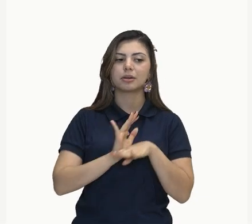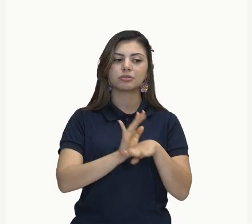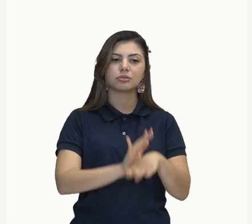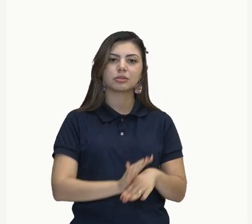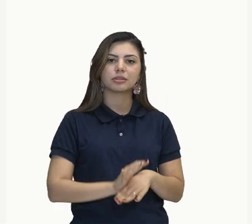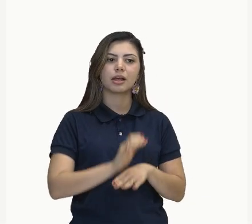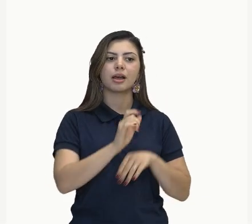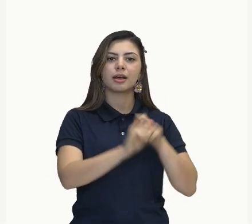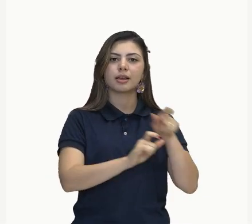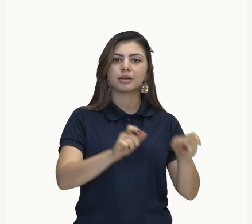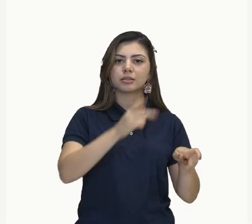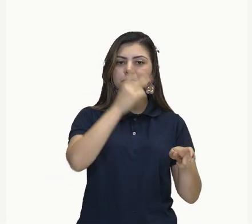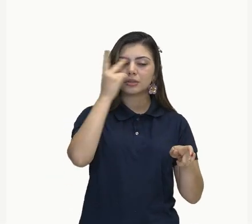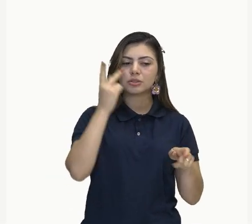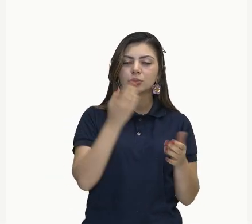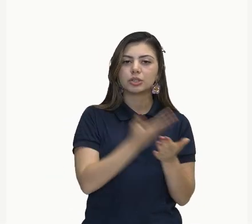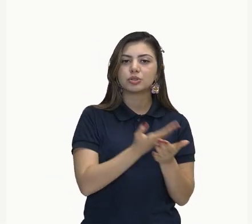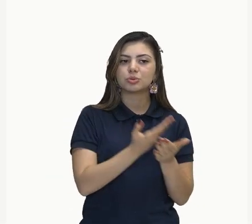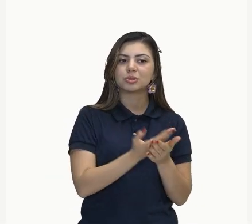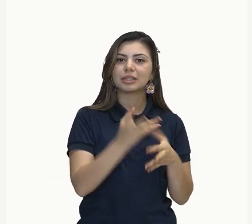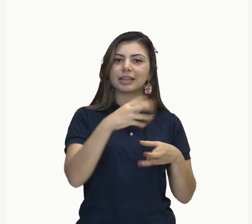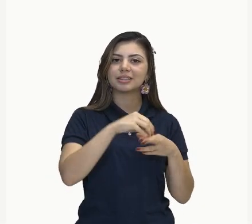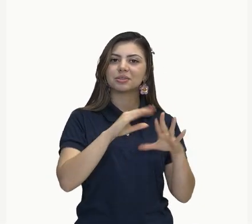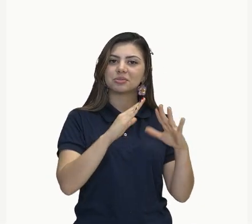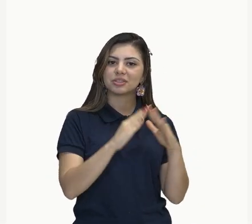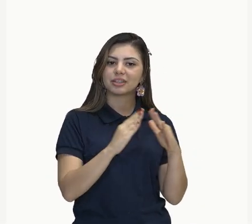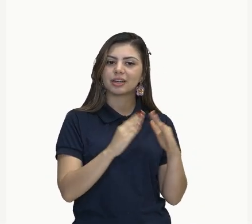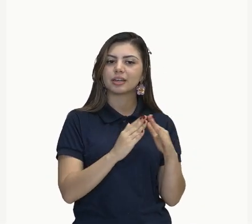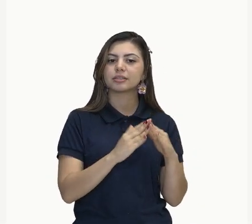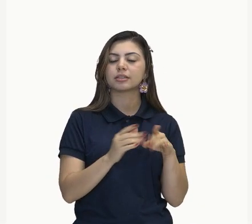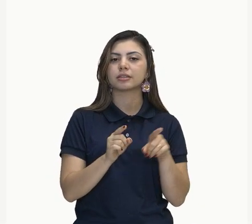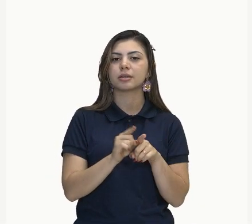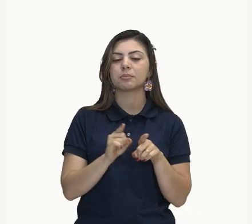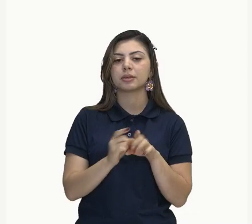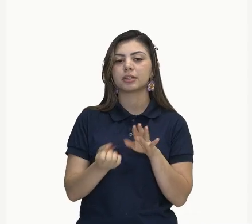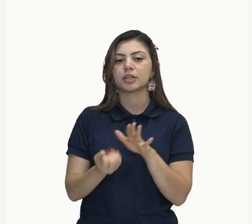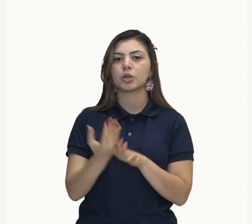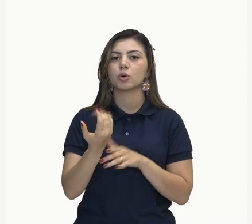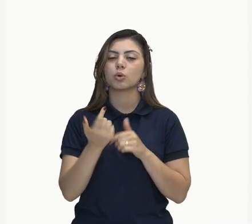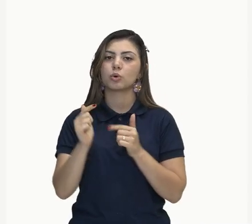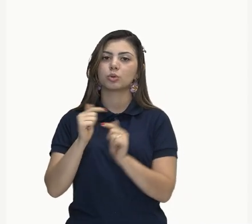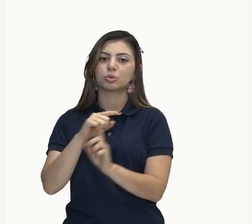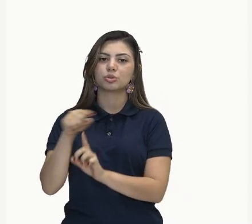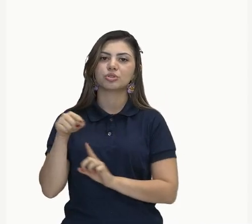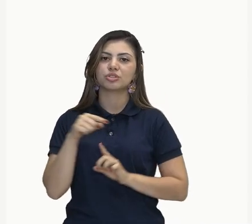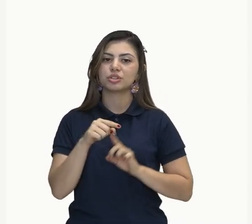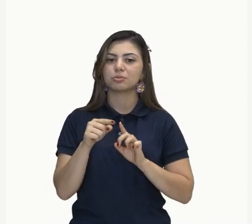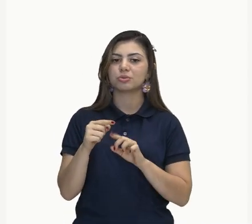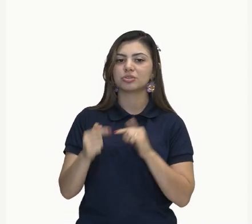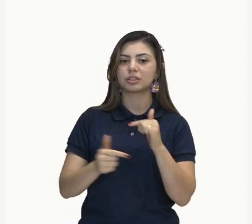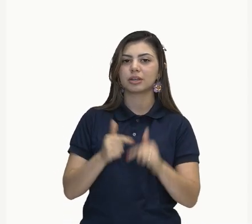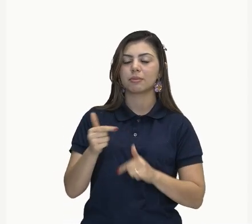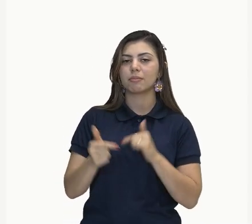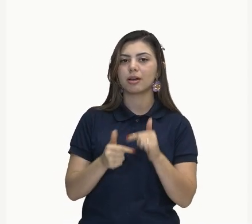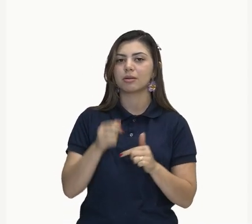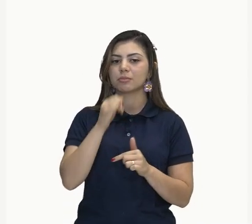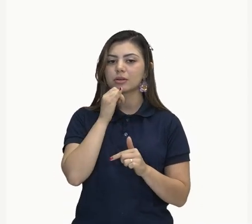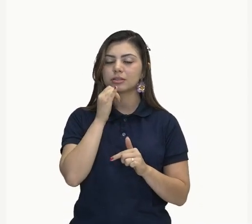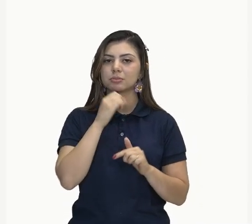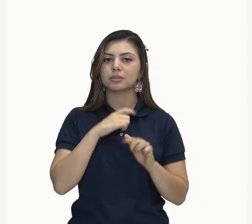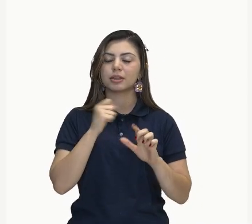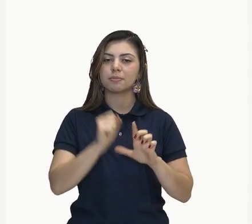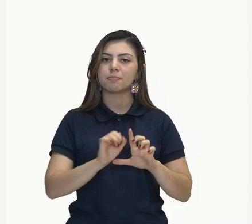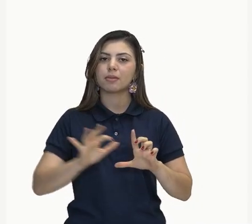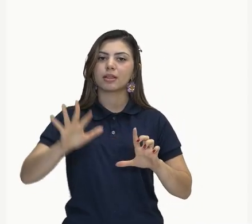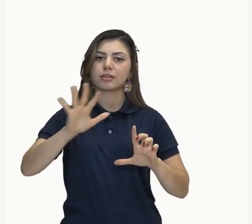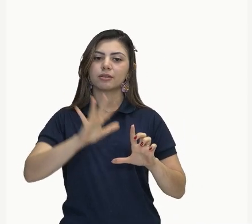a estudar sem sair de casa. Surgiram também novas formas de trabalho, como os empregos nas plataformas